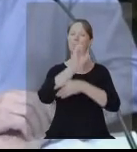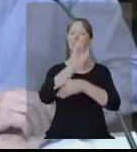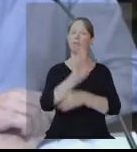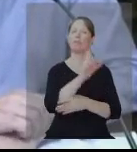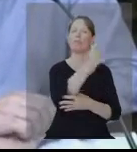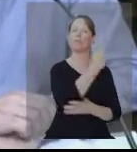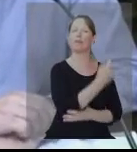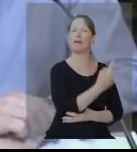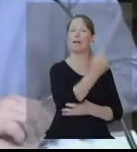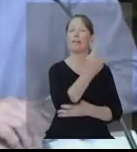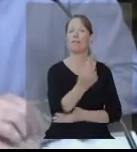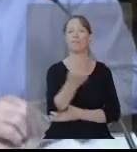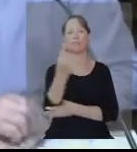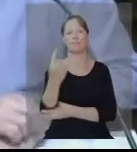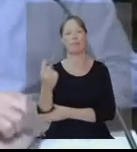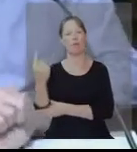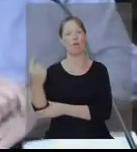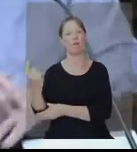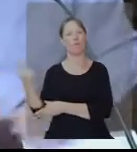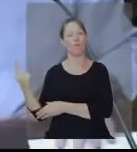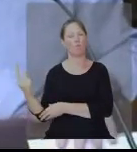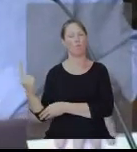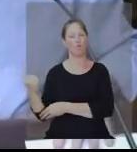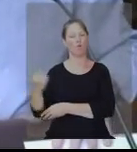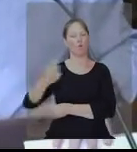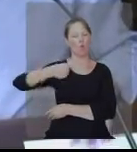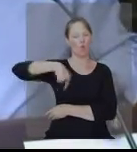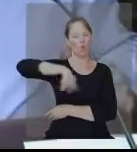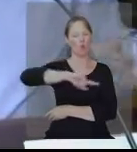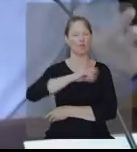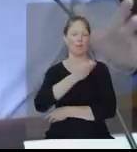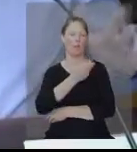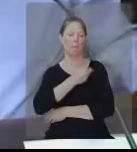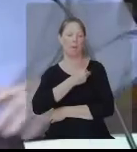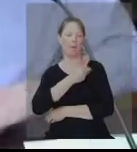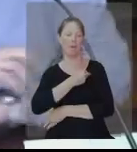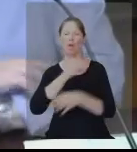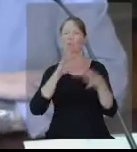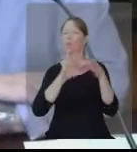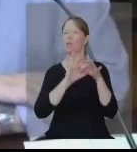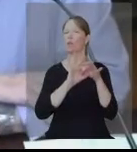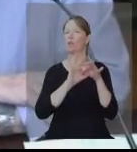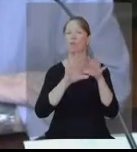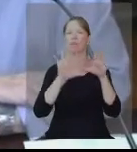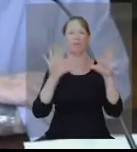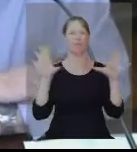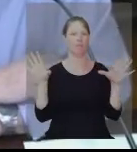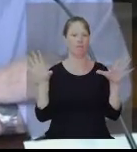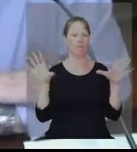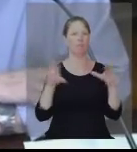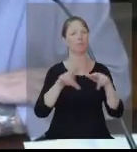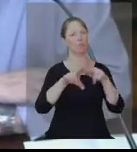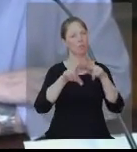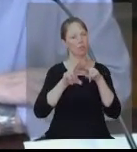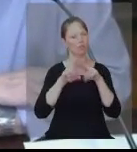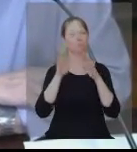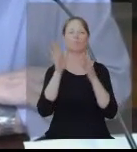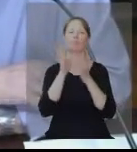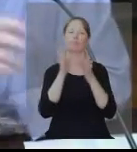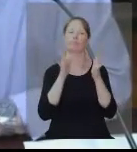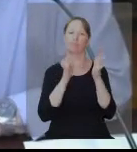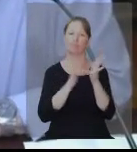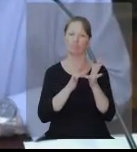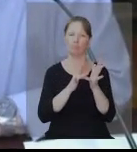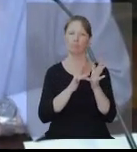Deus. Exato. E ele pagou, então, por nós toda a nossa culpa. E nós estamos livres desse terror do pecado e da condenação.